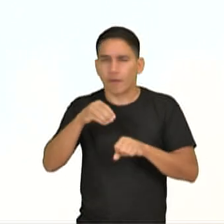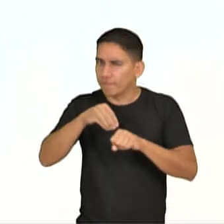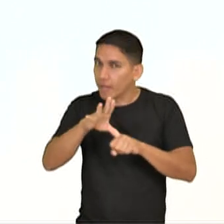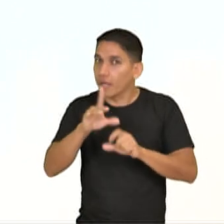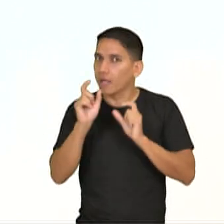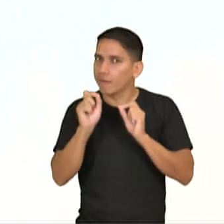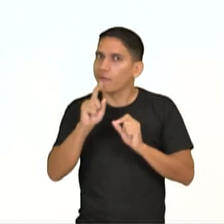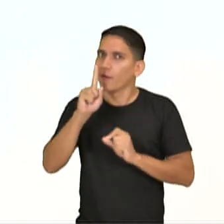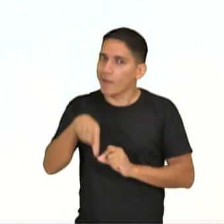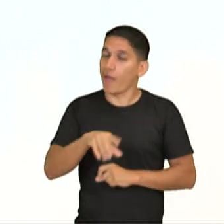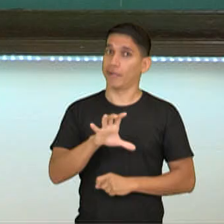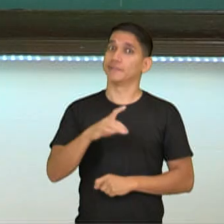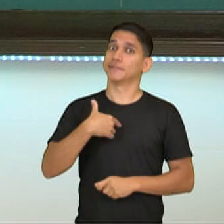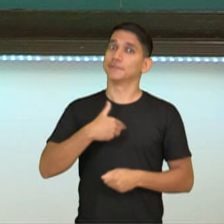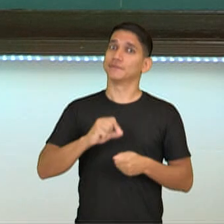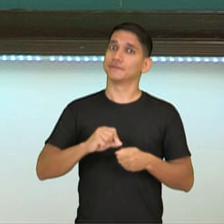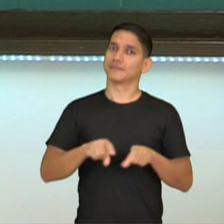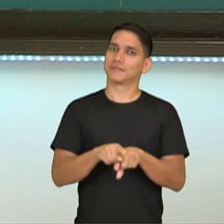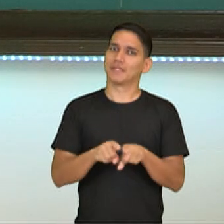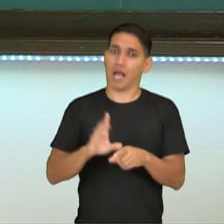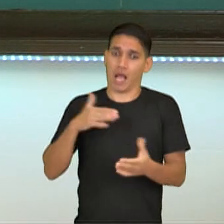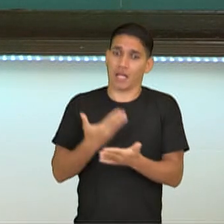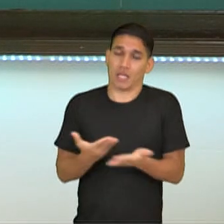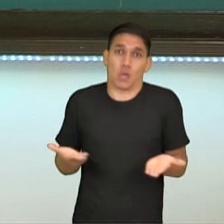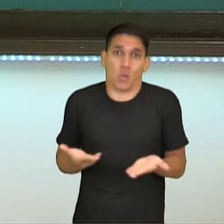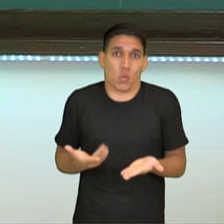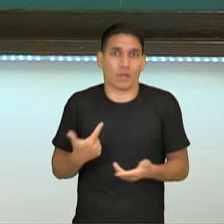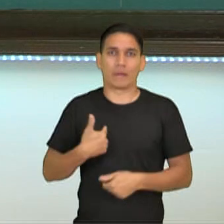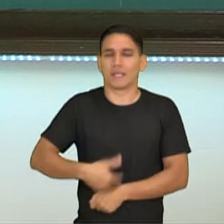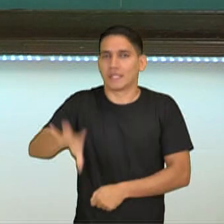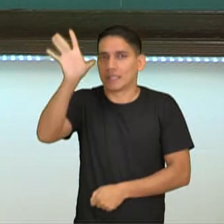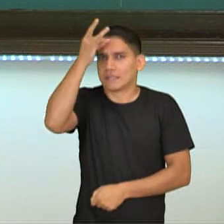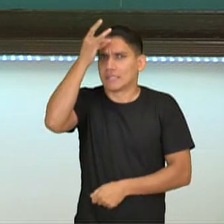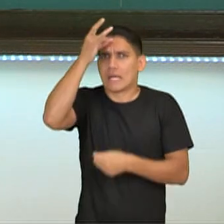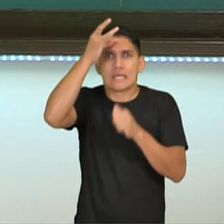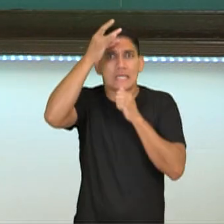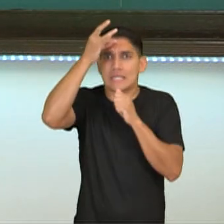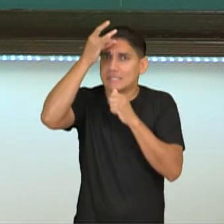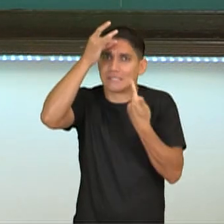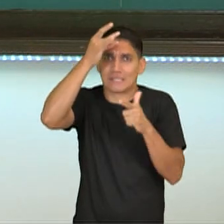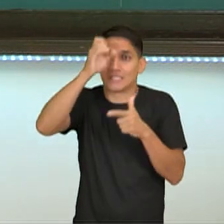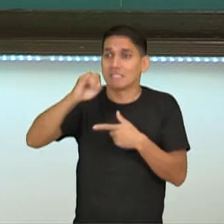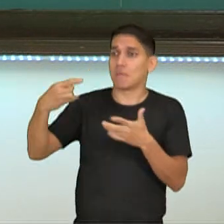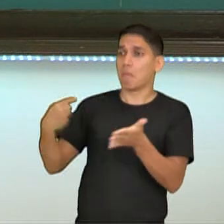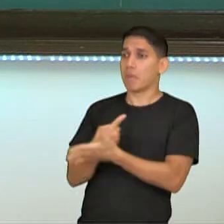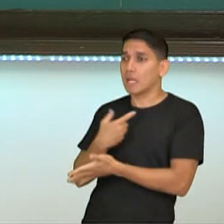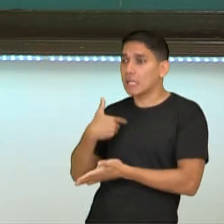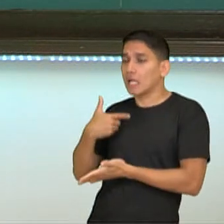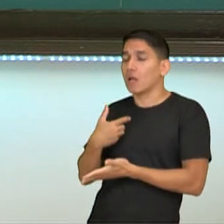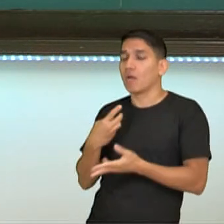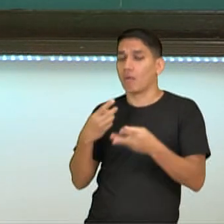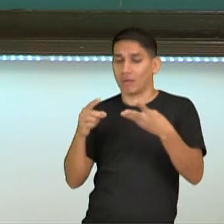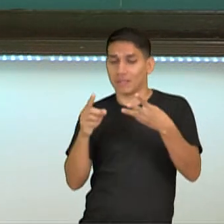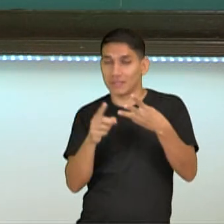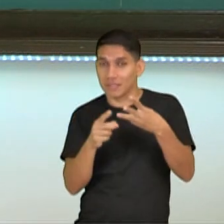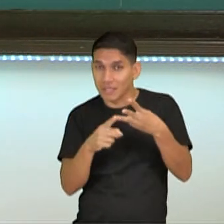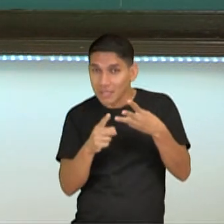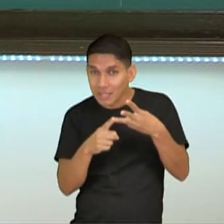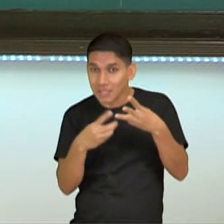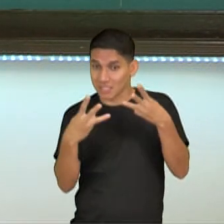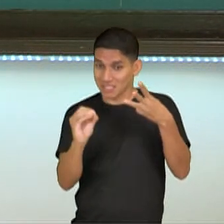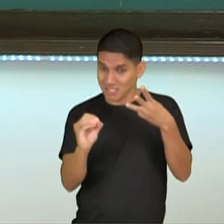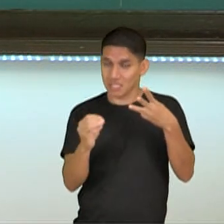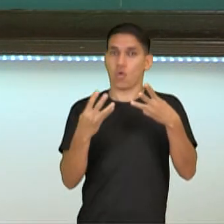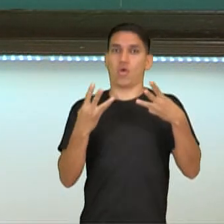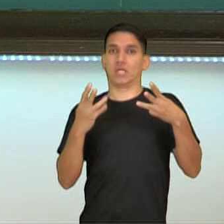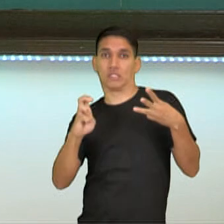vocês, é assim que eu calculo. Até hoje eu não decorei os valores. Quando me pedem tangente de 30, de 45 ou